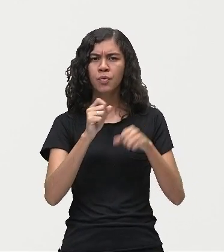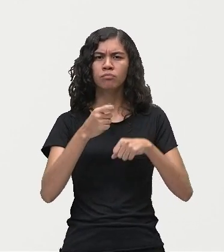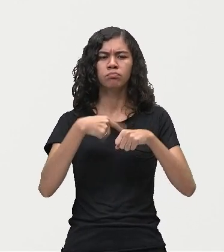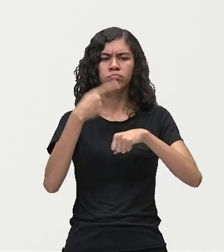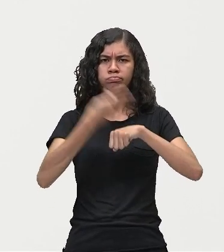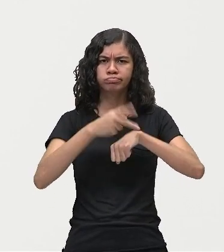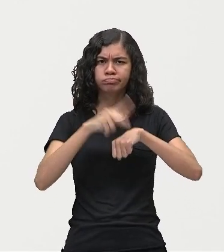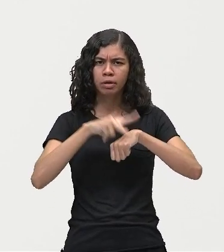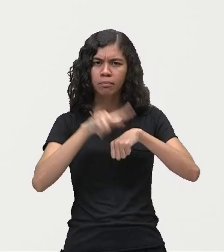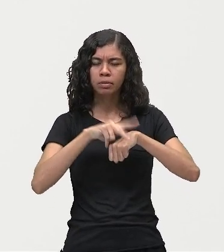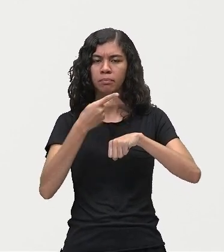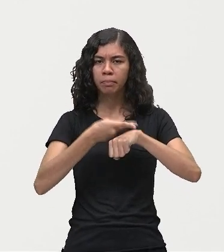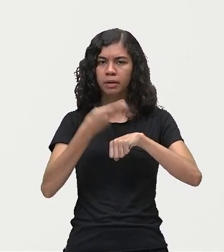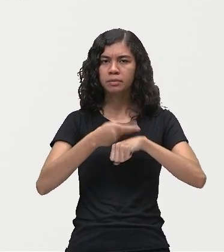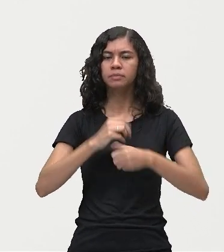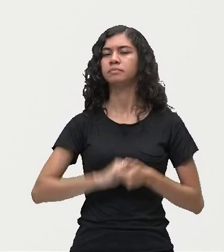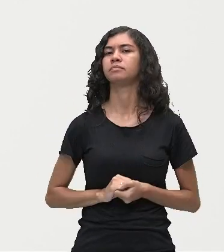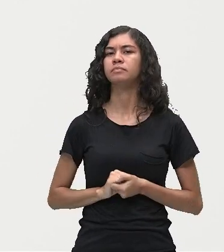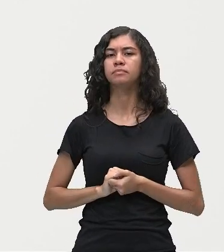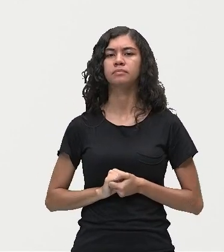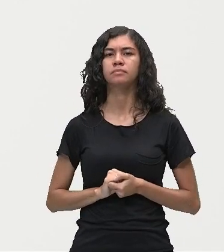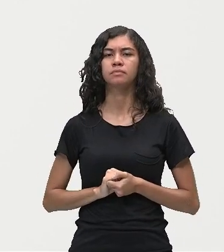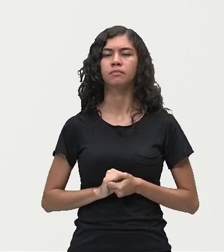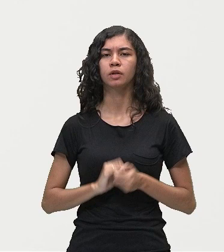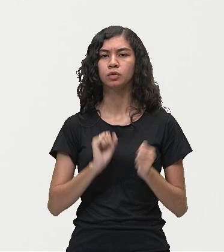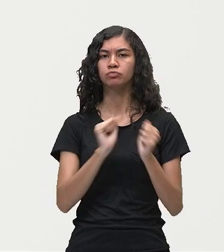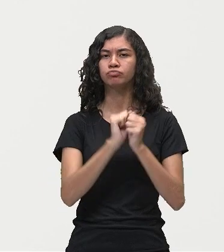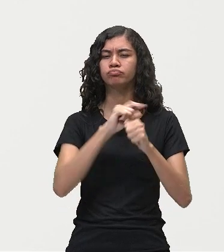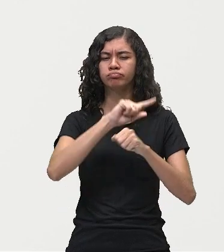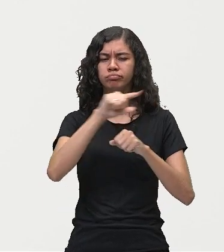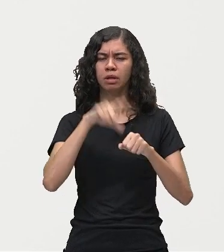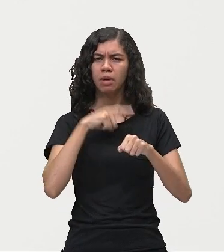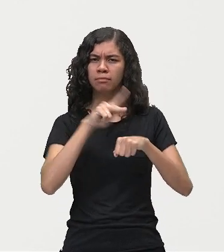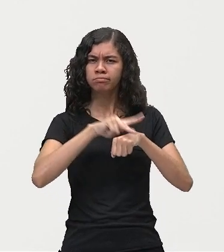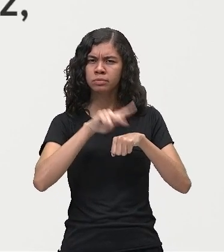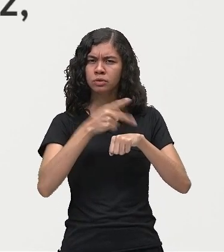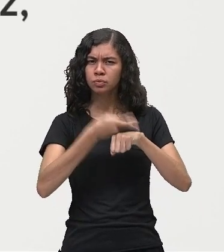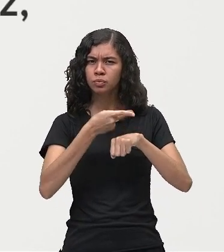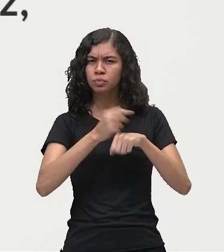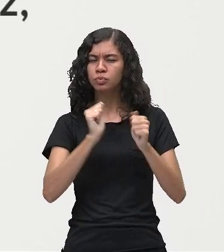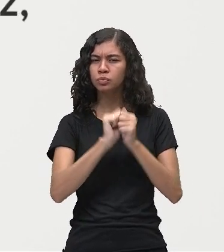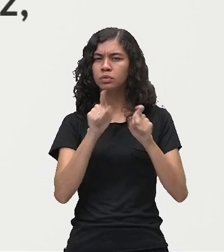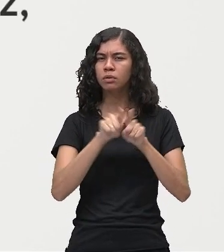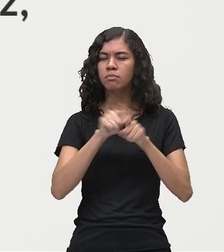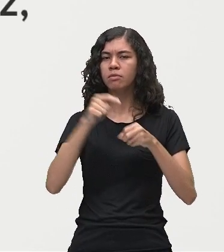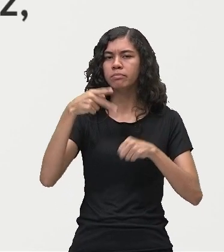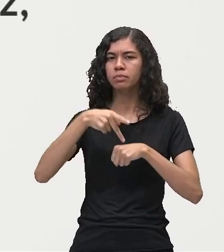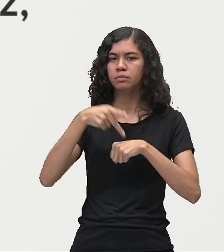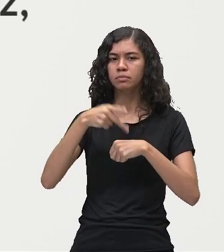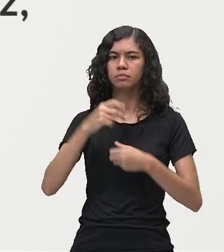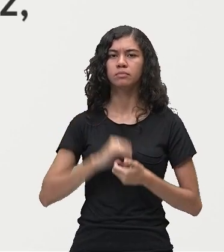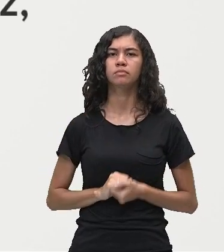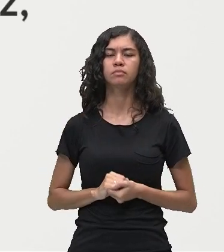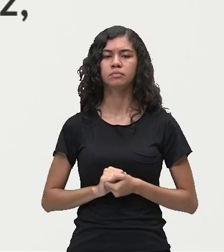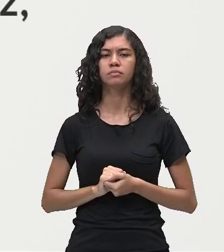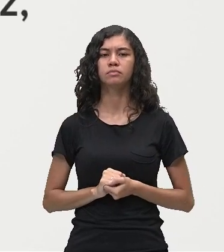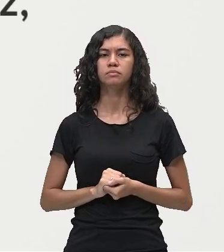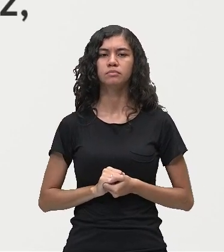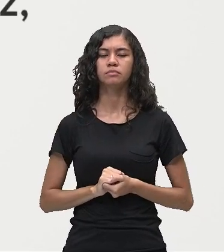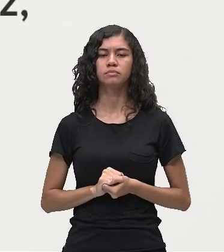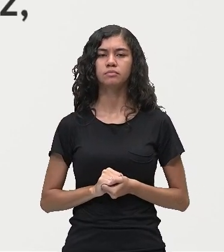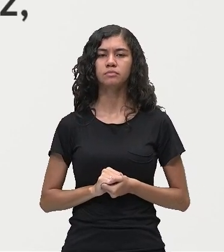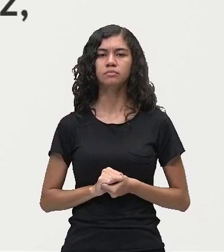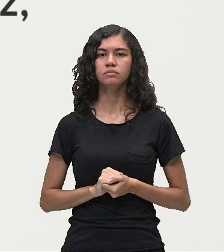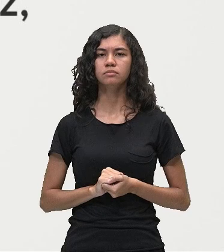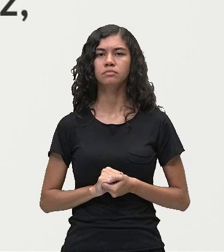subsolo, frequentemente acompanhado de petróleo, tá bom? Constituindo um reservatório. Na área de